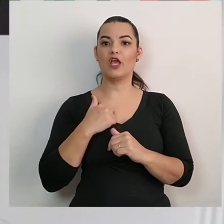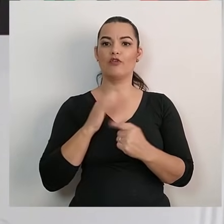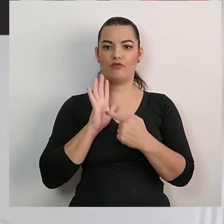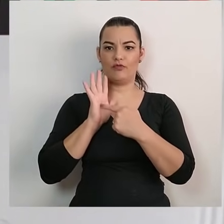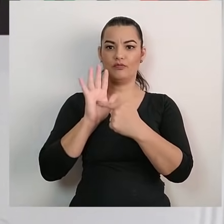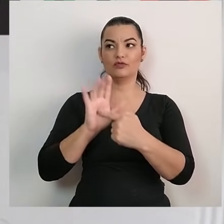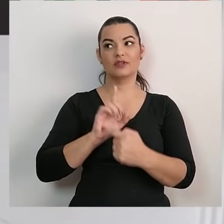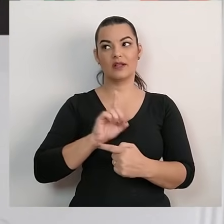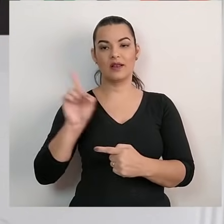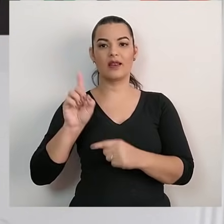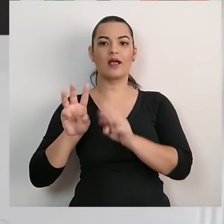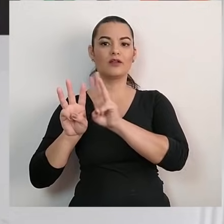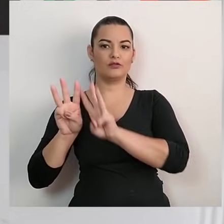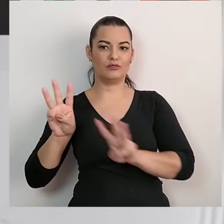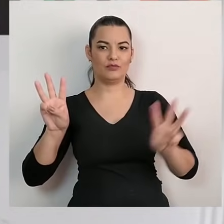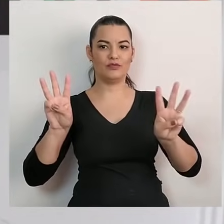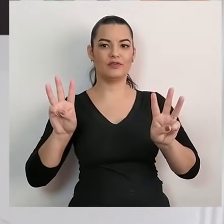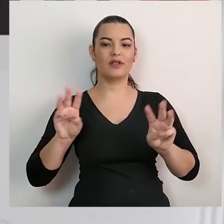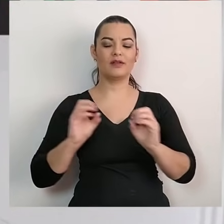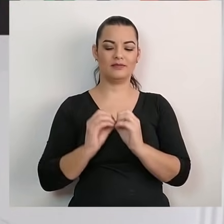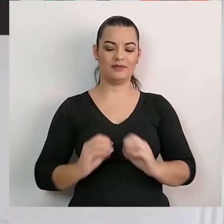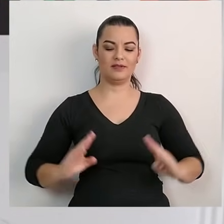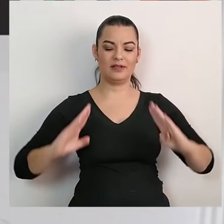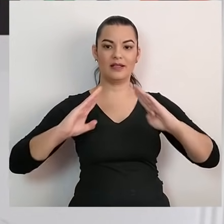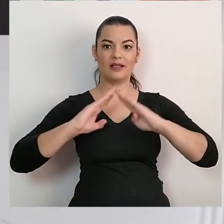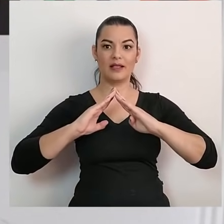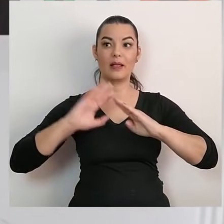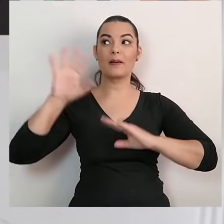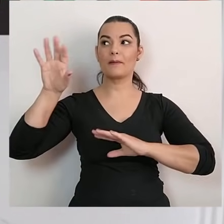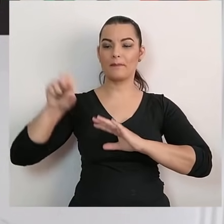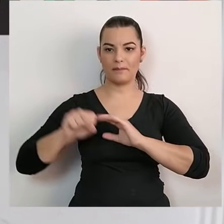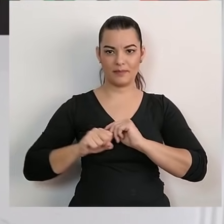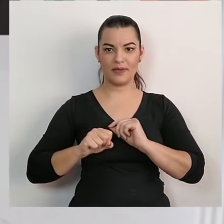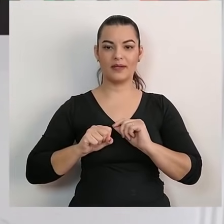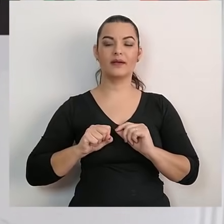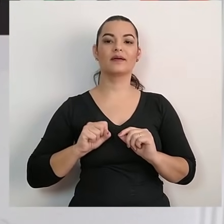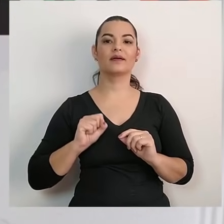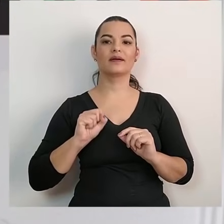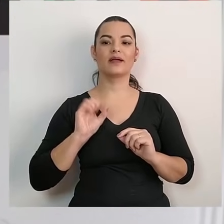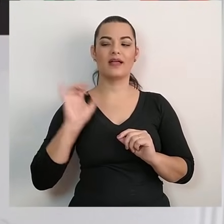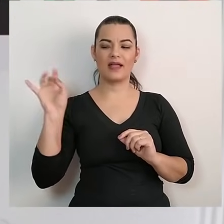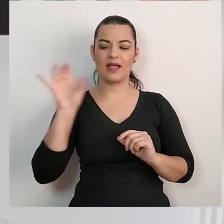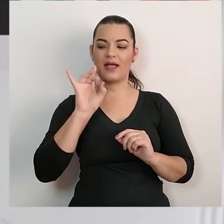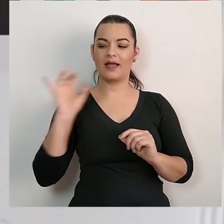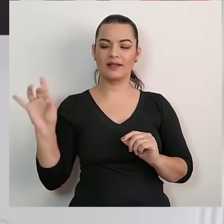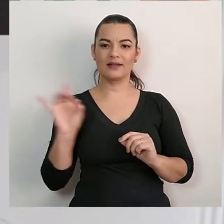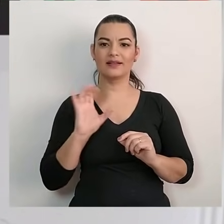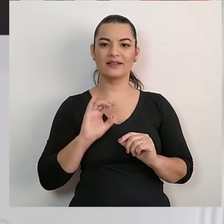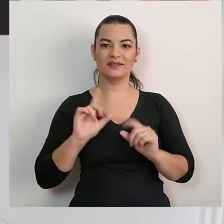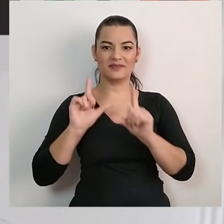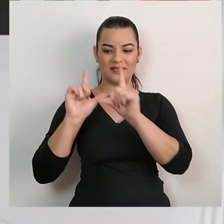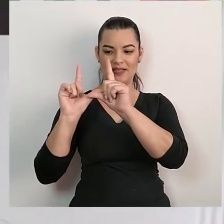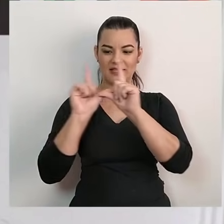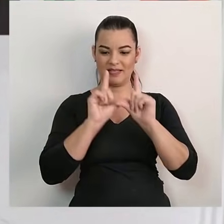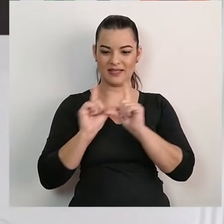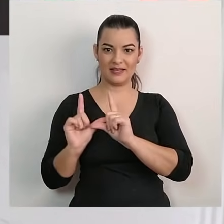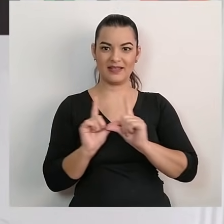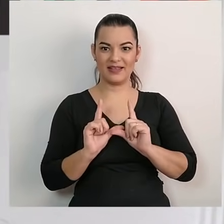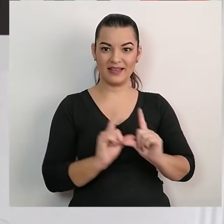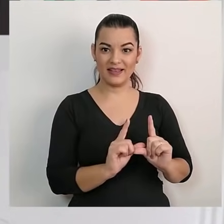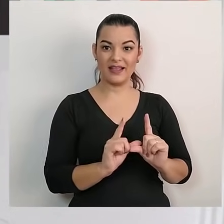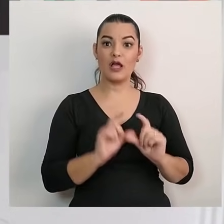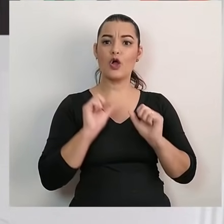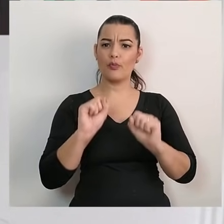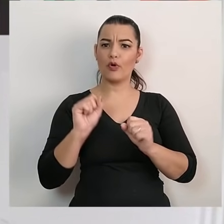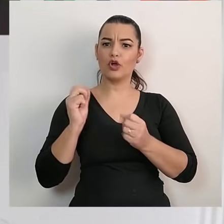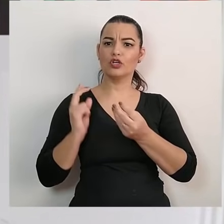vocês lá no portal dos Saberes em Casa. Pode colocar num papelão para ela ficar mais resistente e aí você tem a